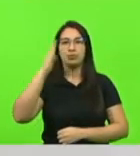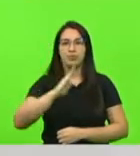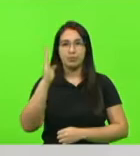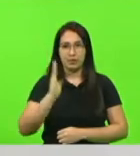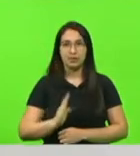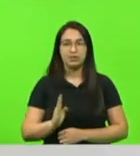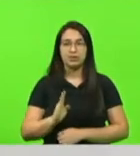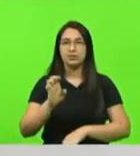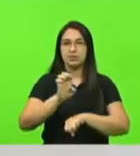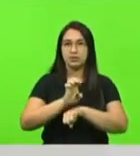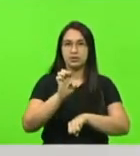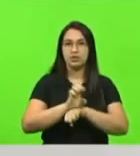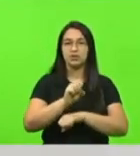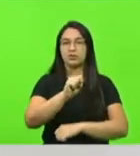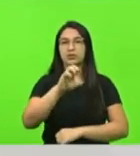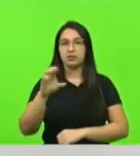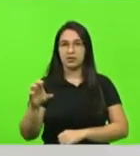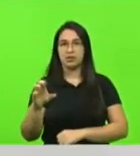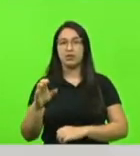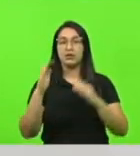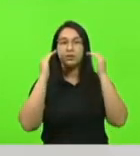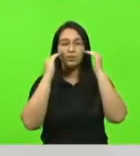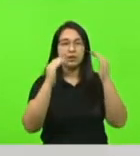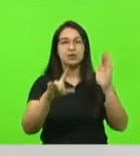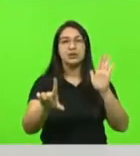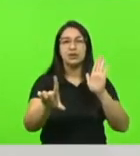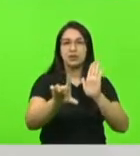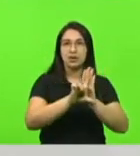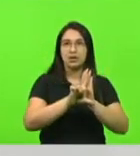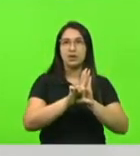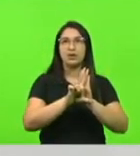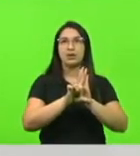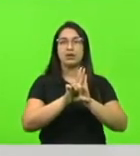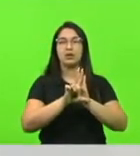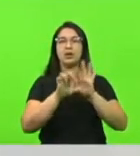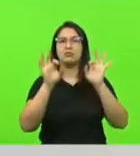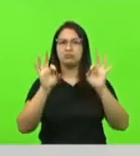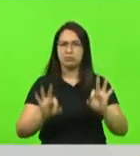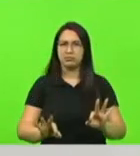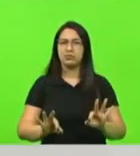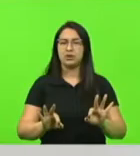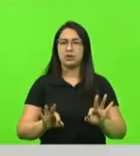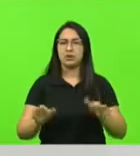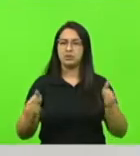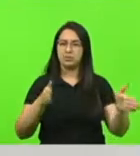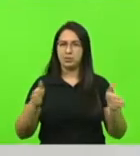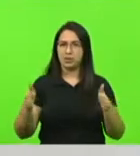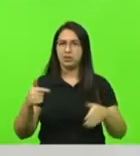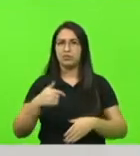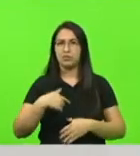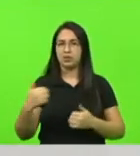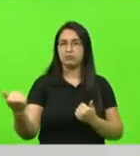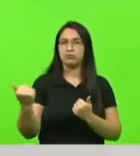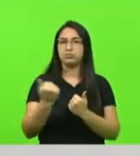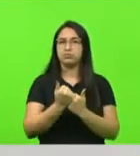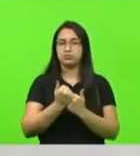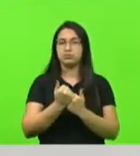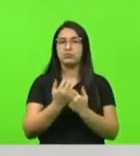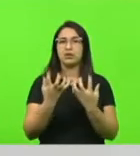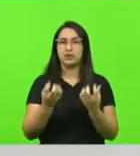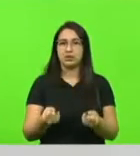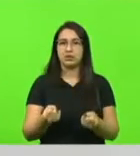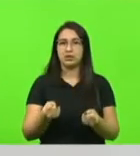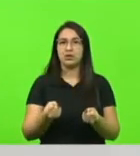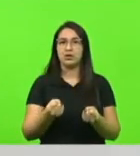e observar as leis, desempenhando leal e sinceramente o mandato que me foi outorgado pelo povo